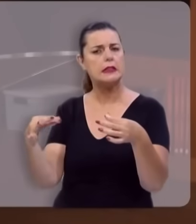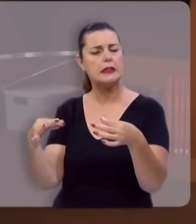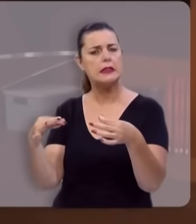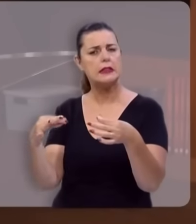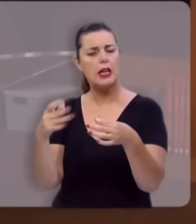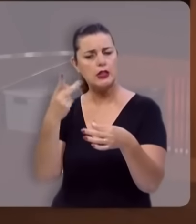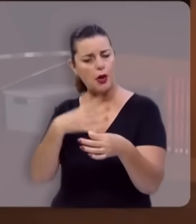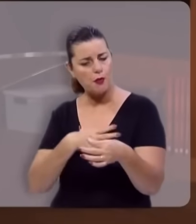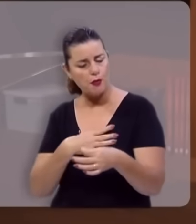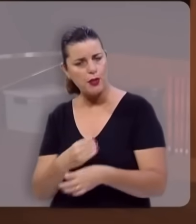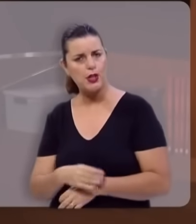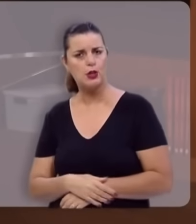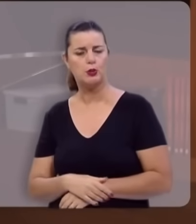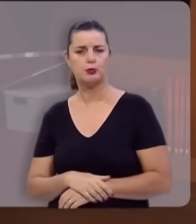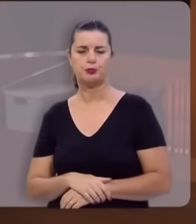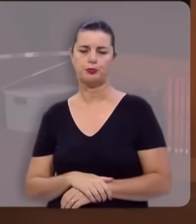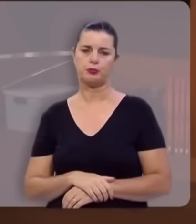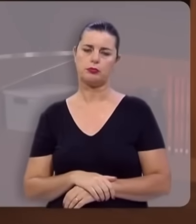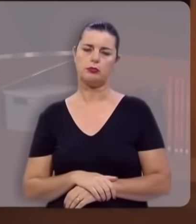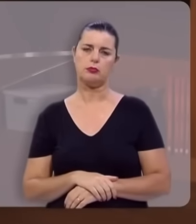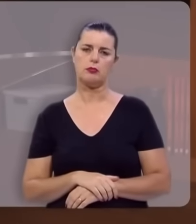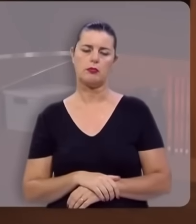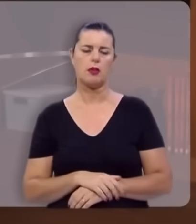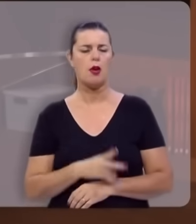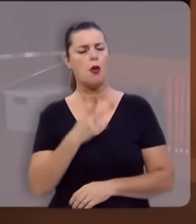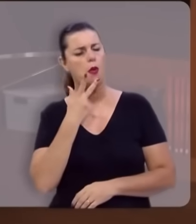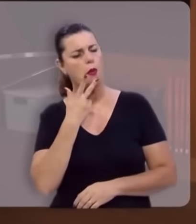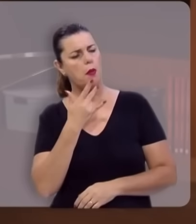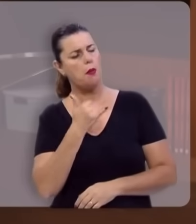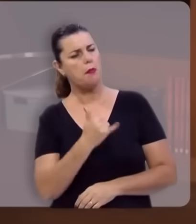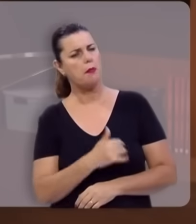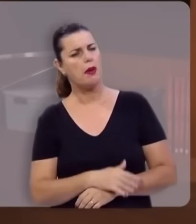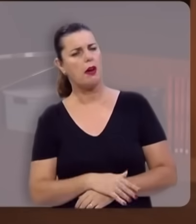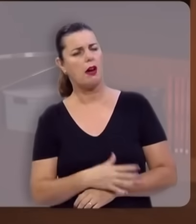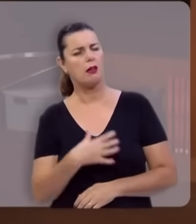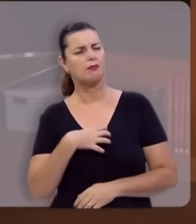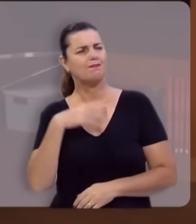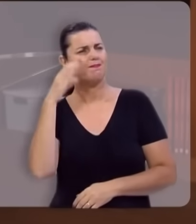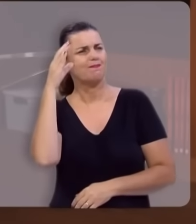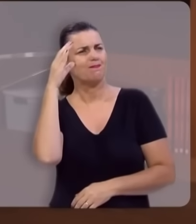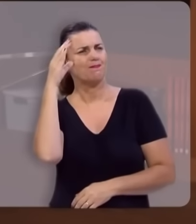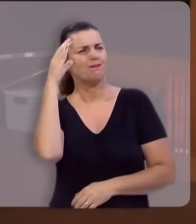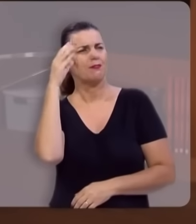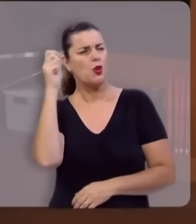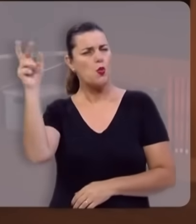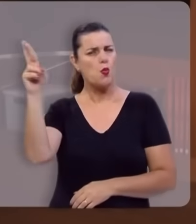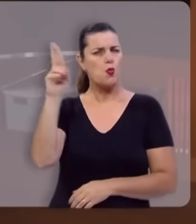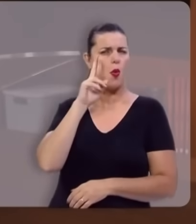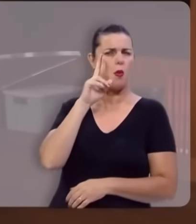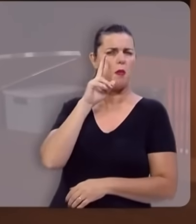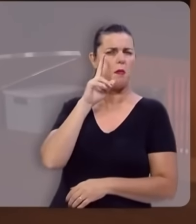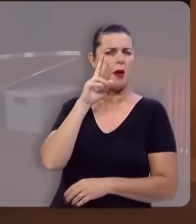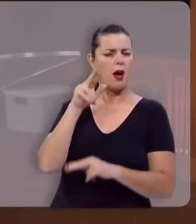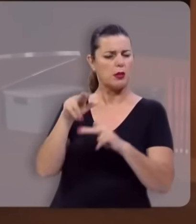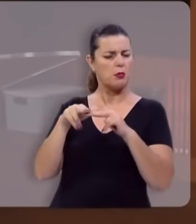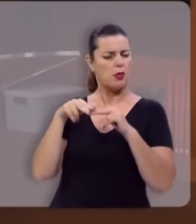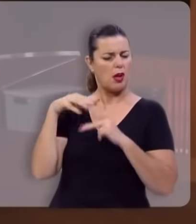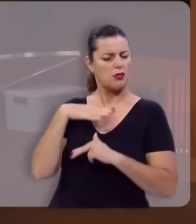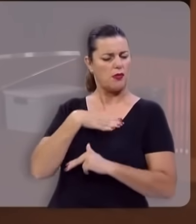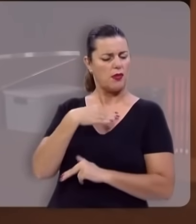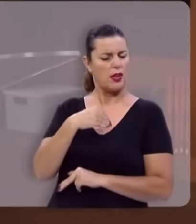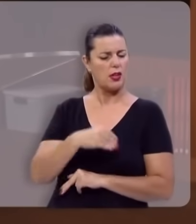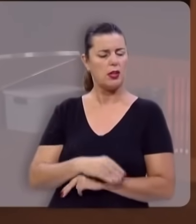para o seu filho. E o pai, tomado de uma consciência de culpa pelo filho, disse,